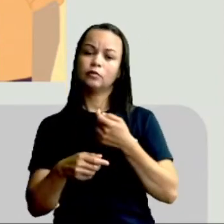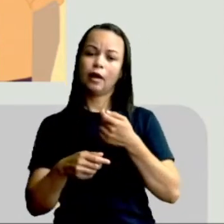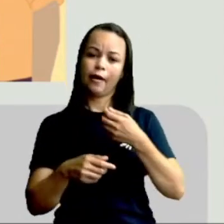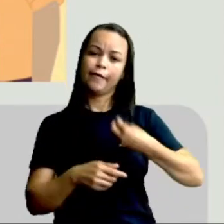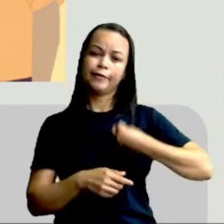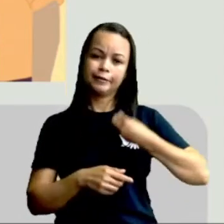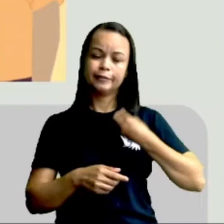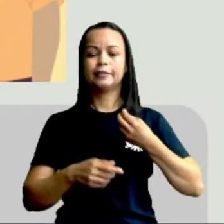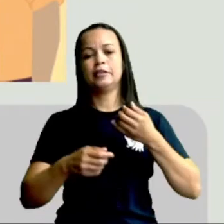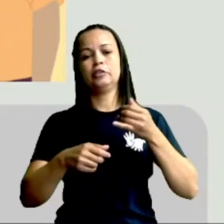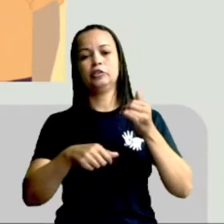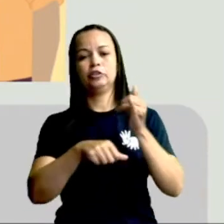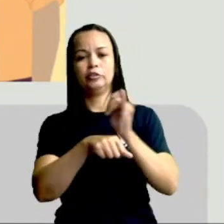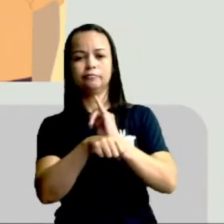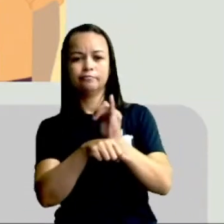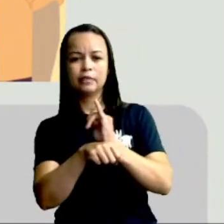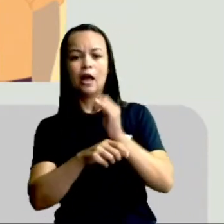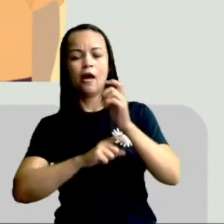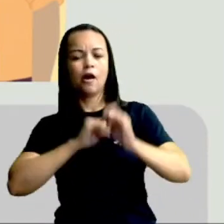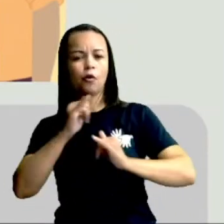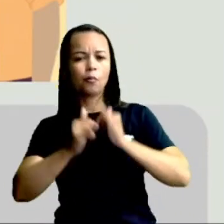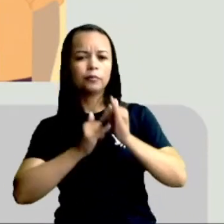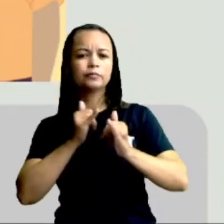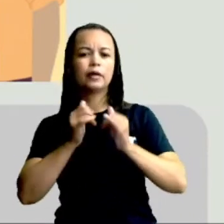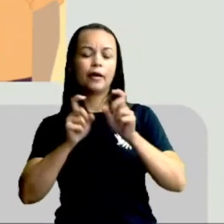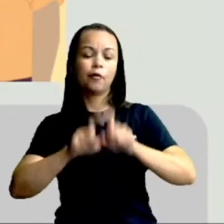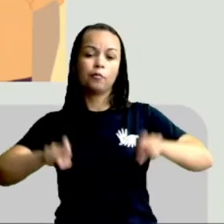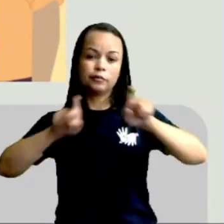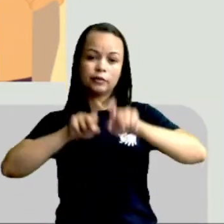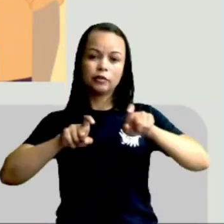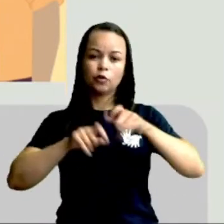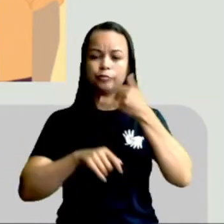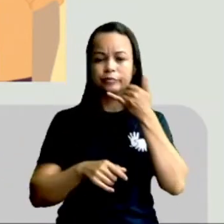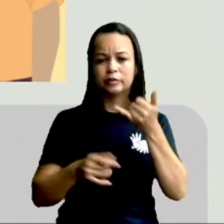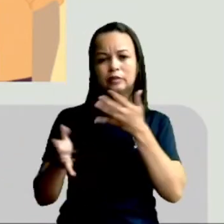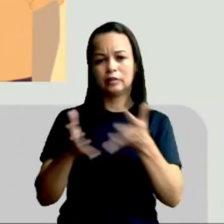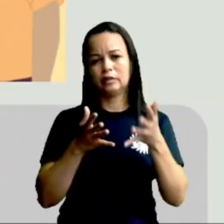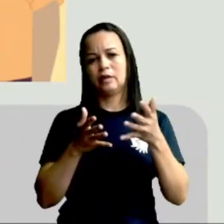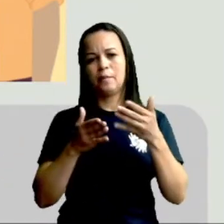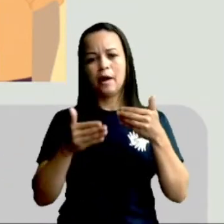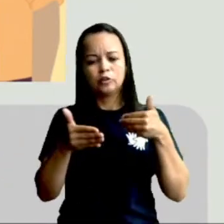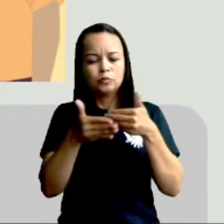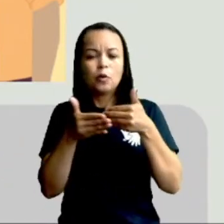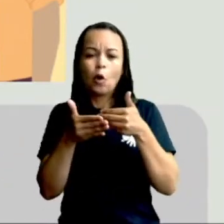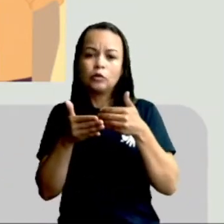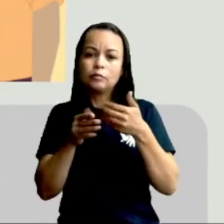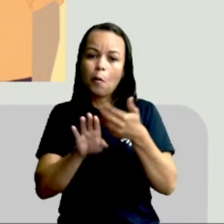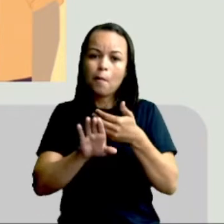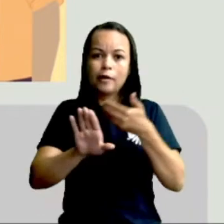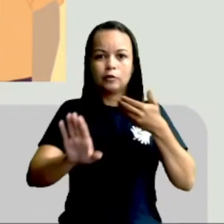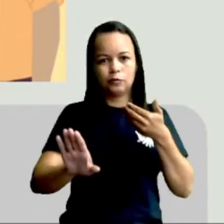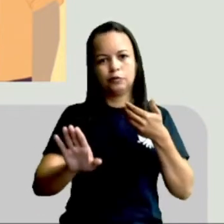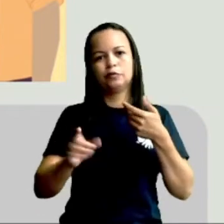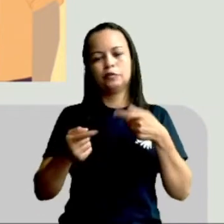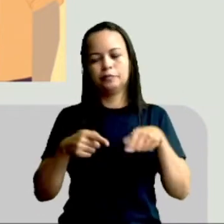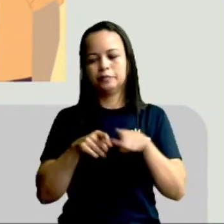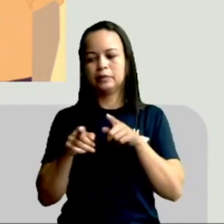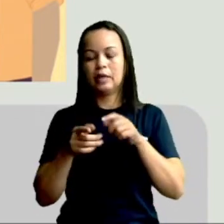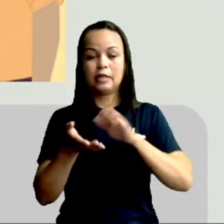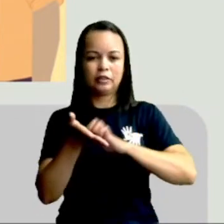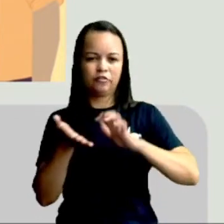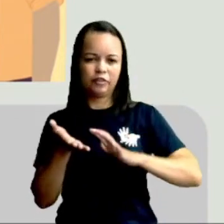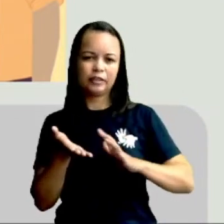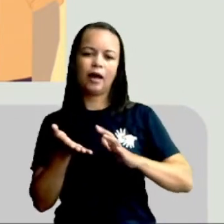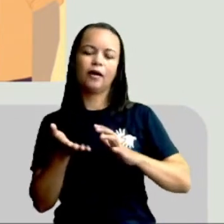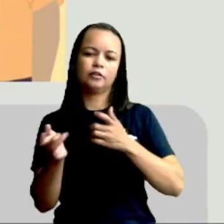computadores, pois ajudamos-nos a estar mais perto um dos outros, sem realmente estar. Além de algumas atividades e tarefas